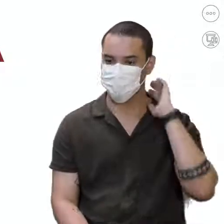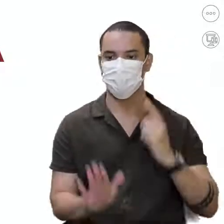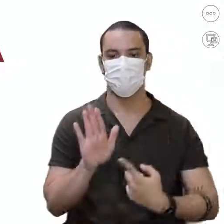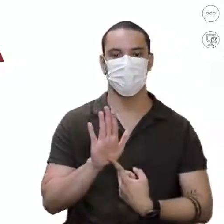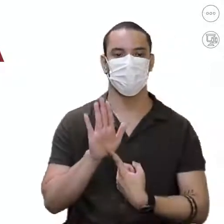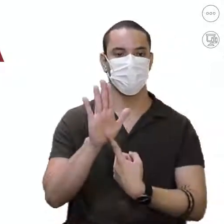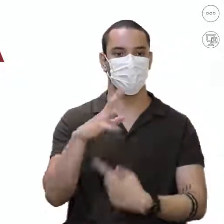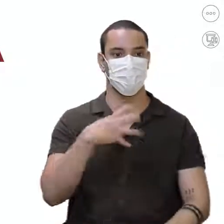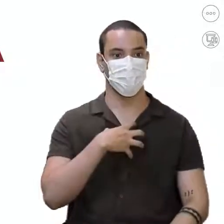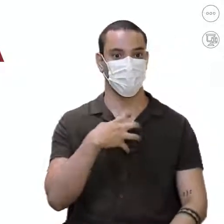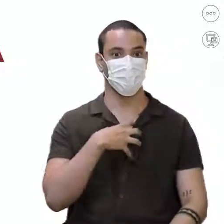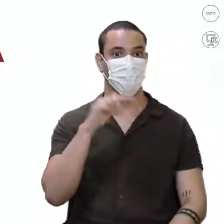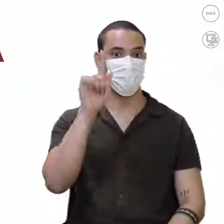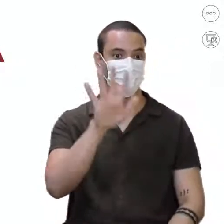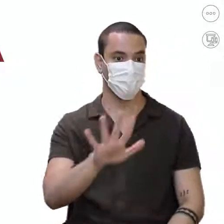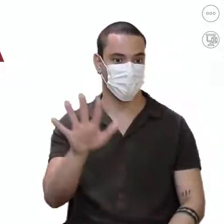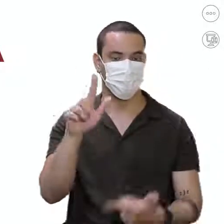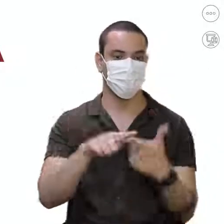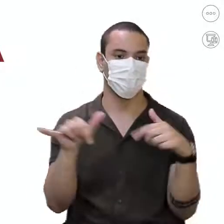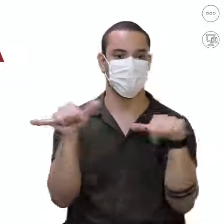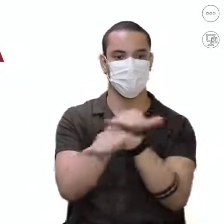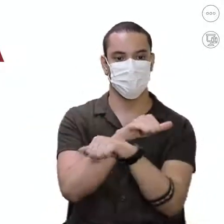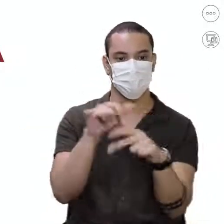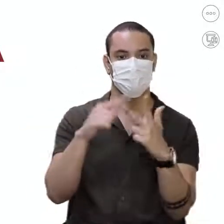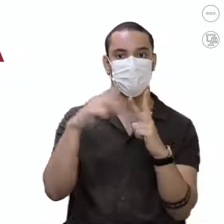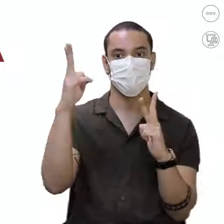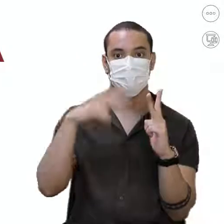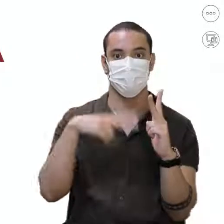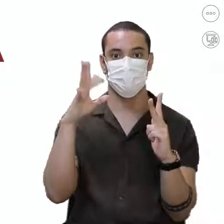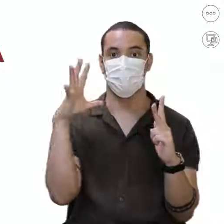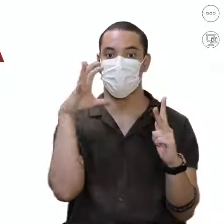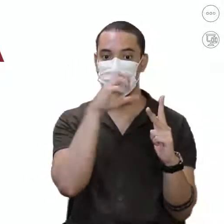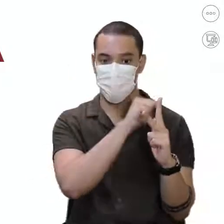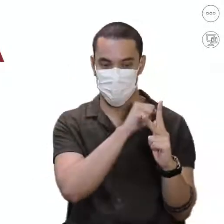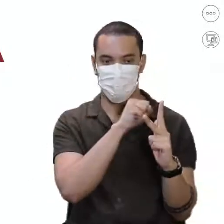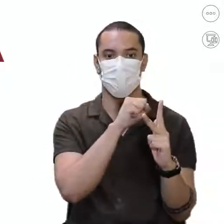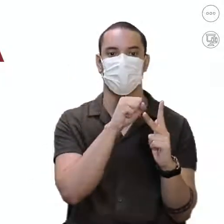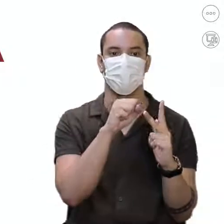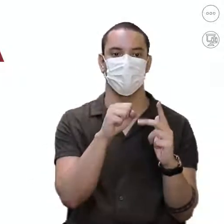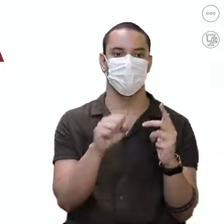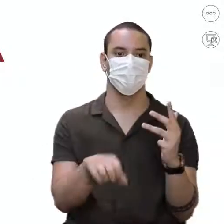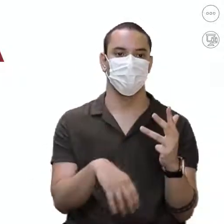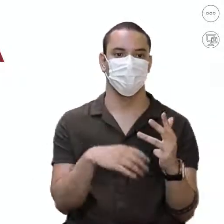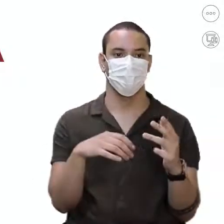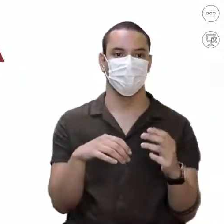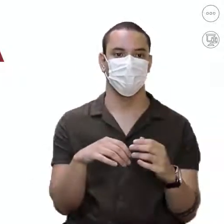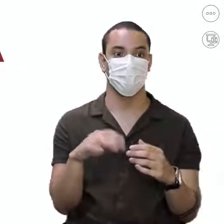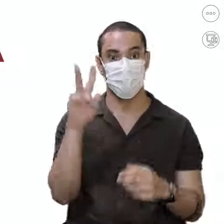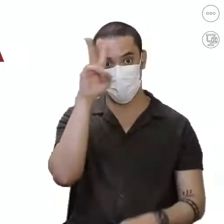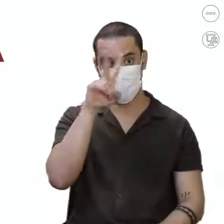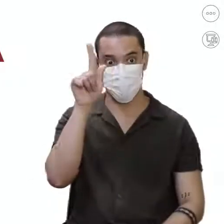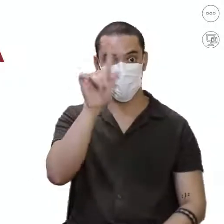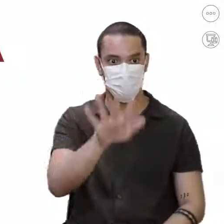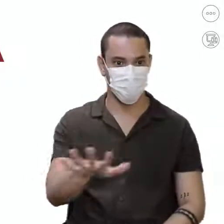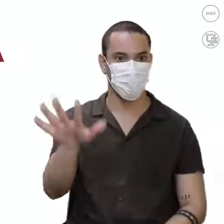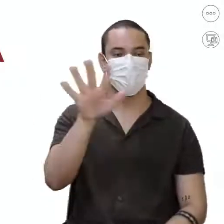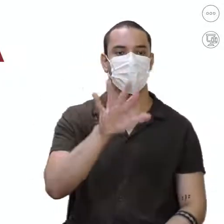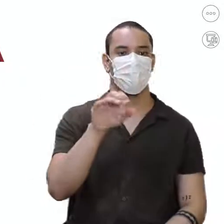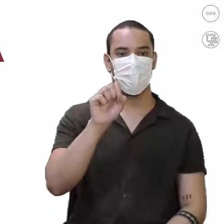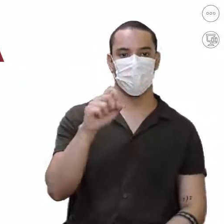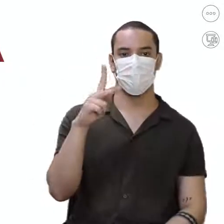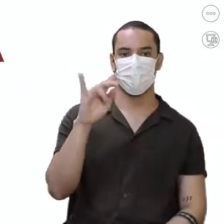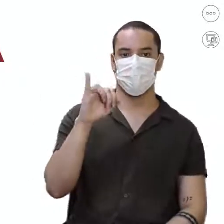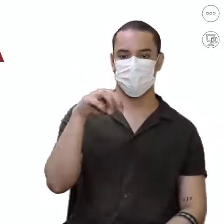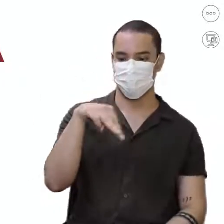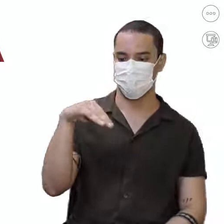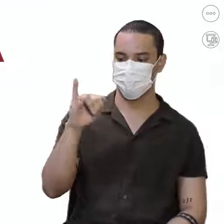mostra o sentido geral, estratégias, leitura rápida. Sentido geral, skimming. Organização de